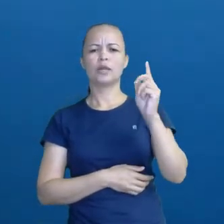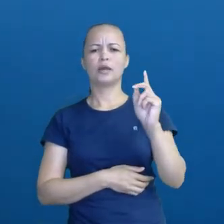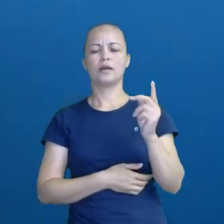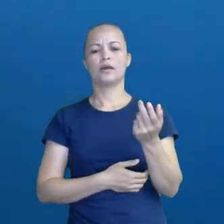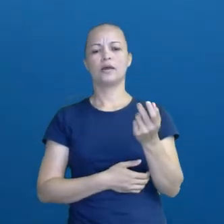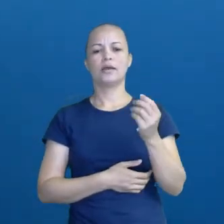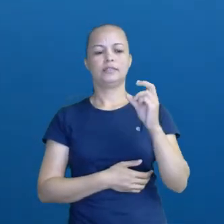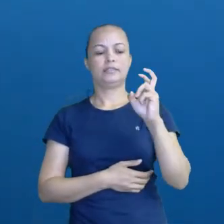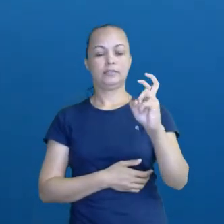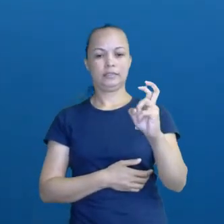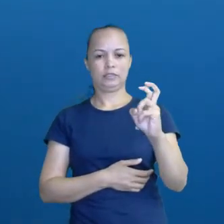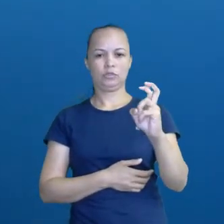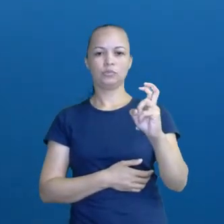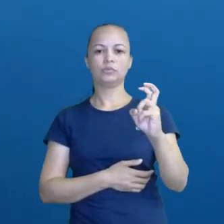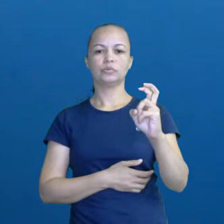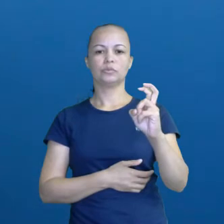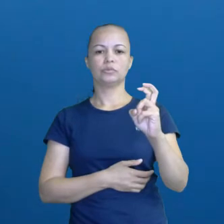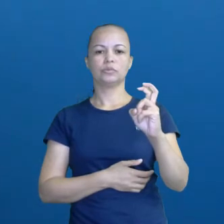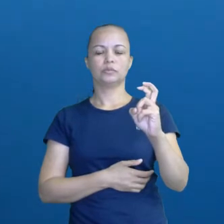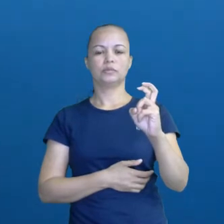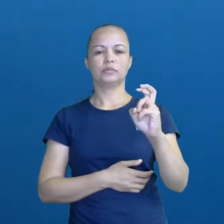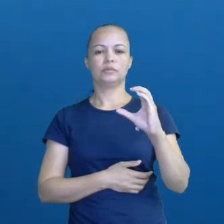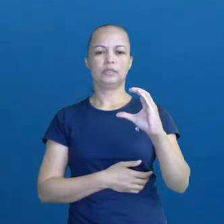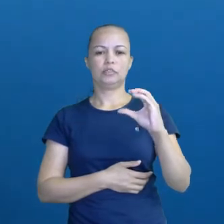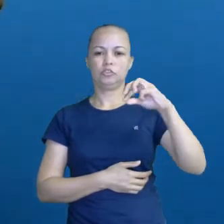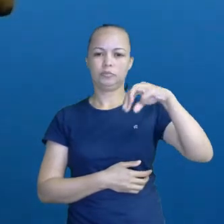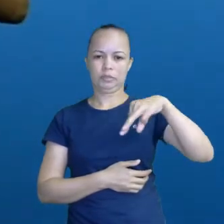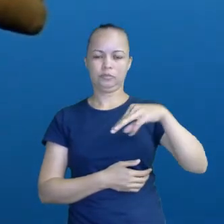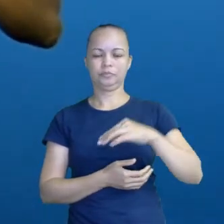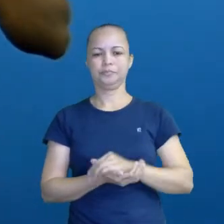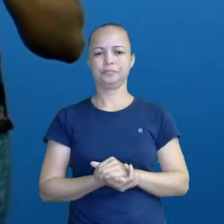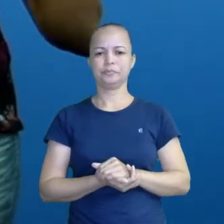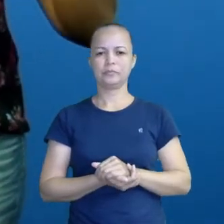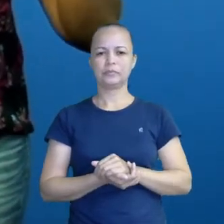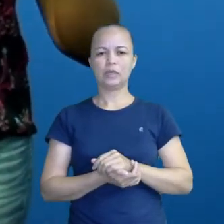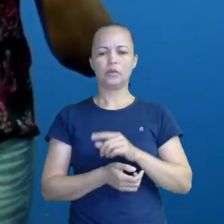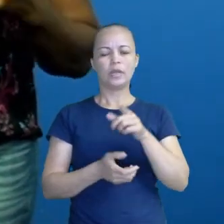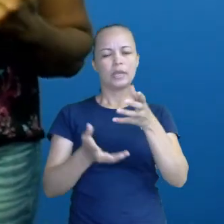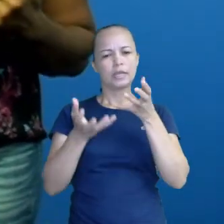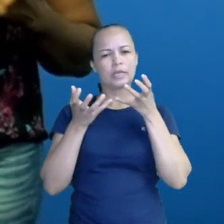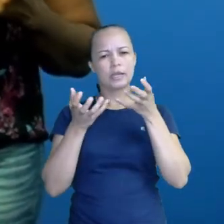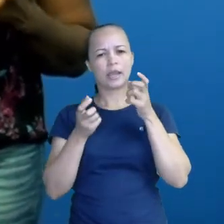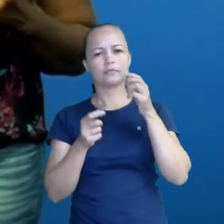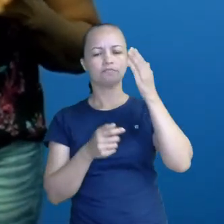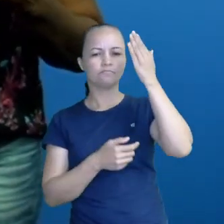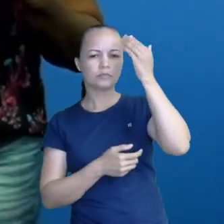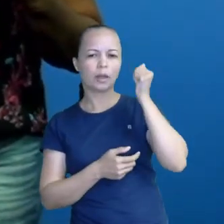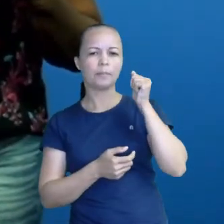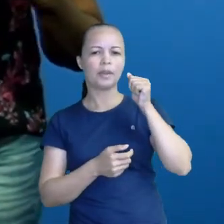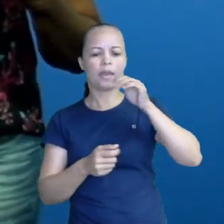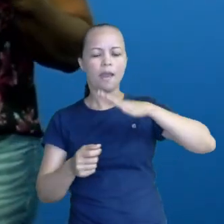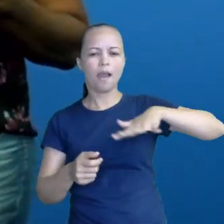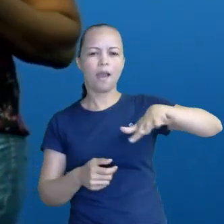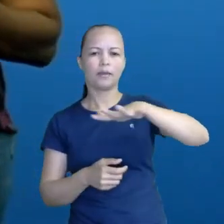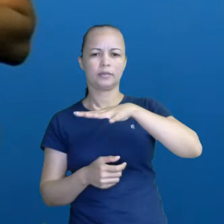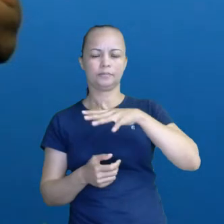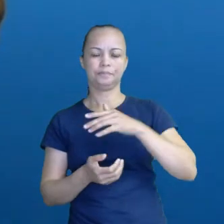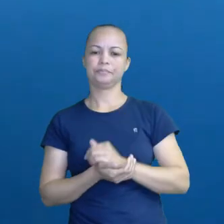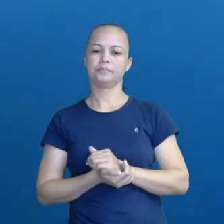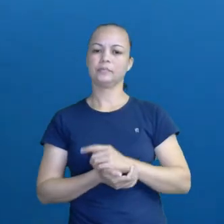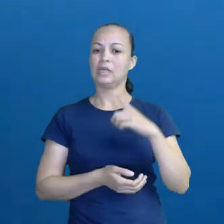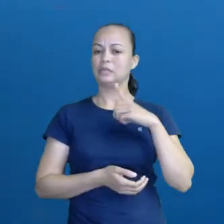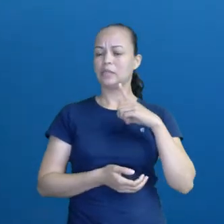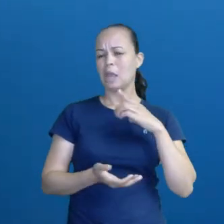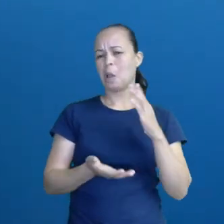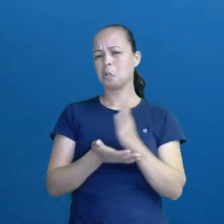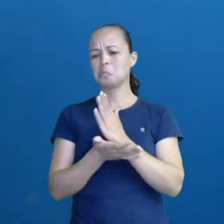5 cm então ele quer saber a área tem algumas questões